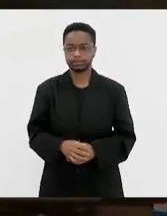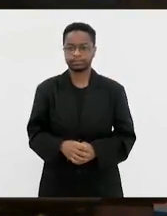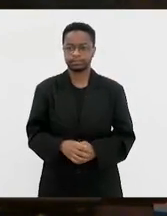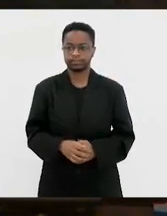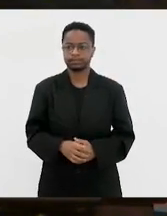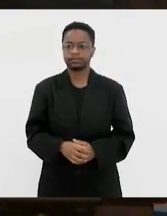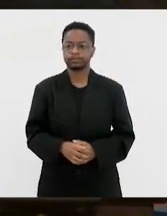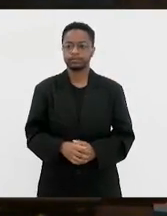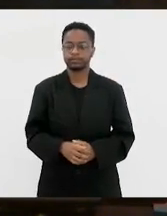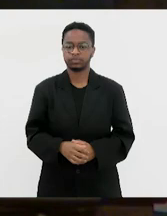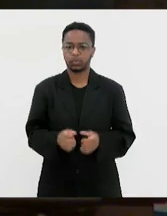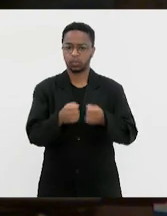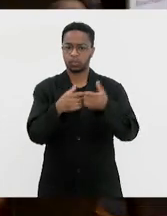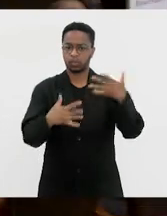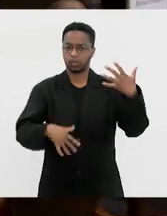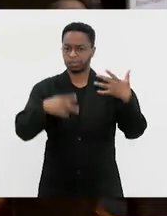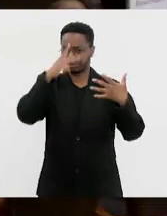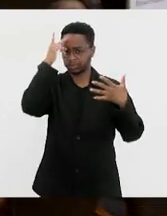Gente pra caramba, né?